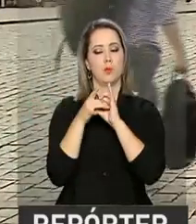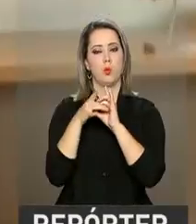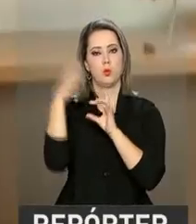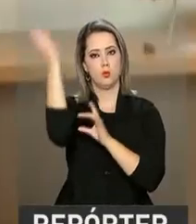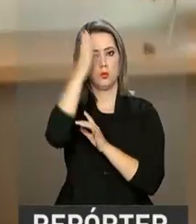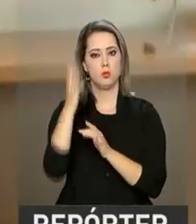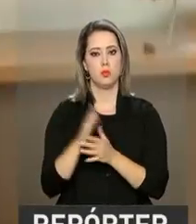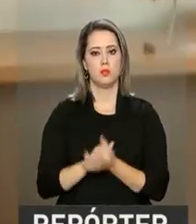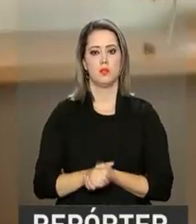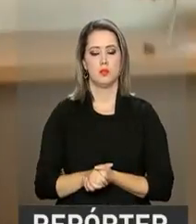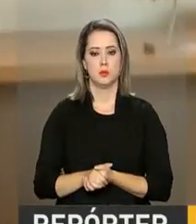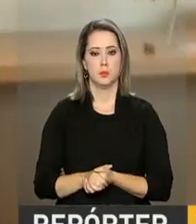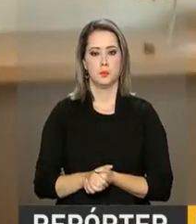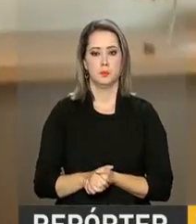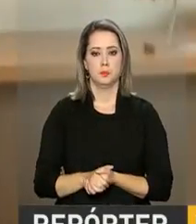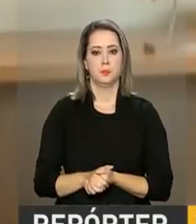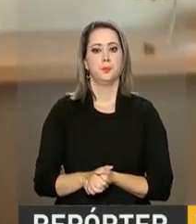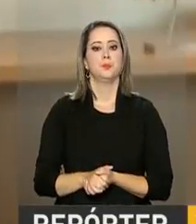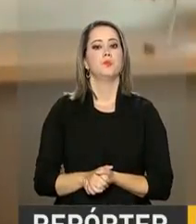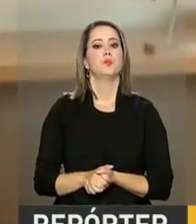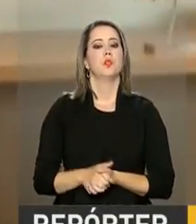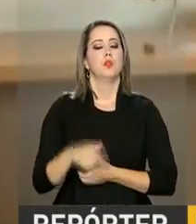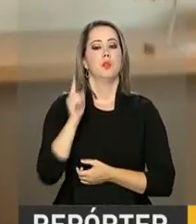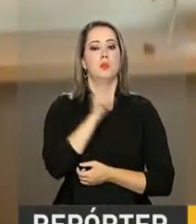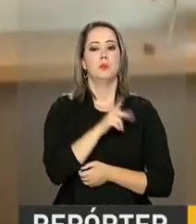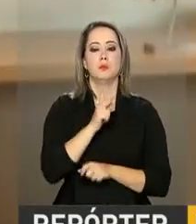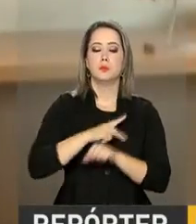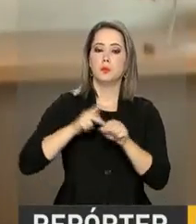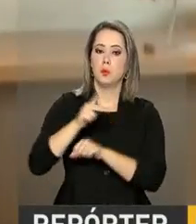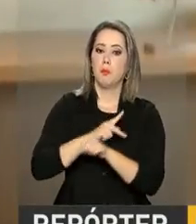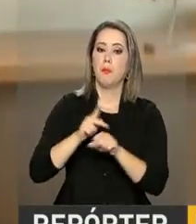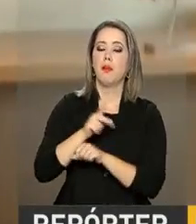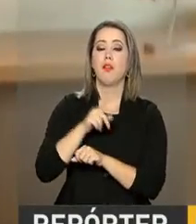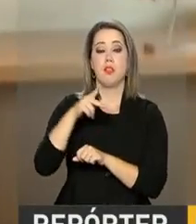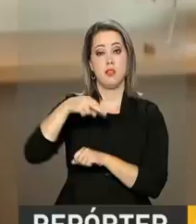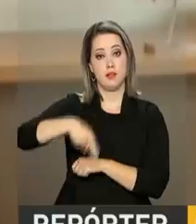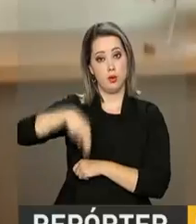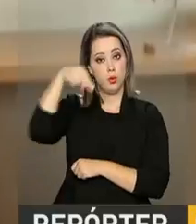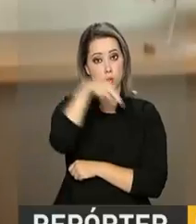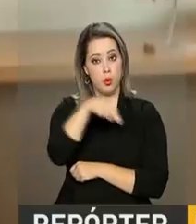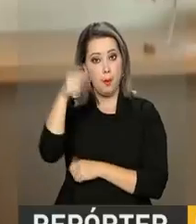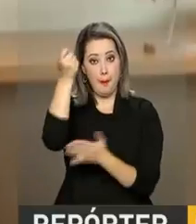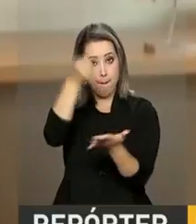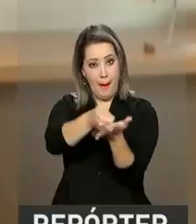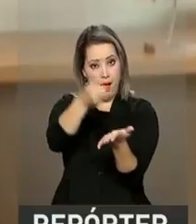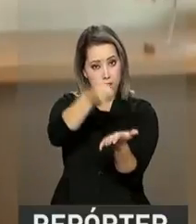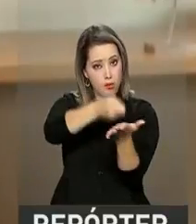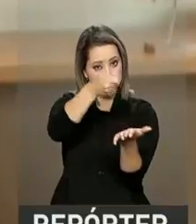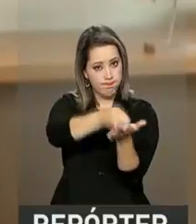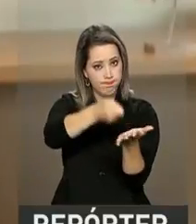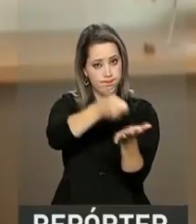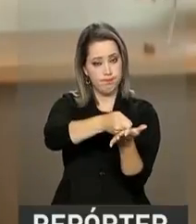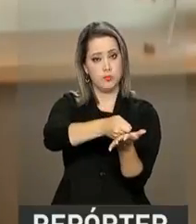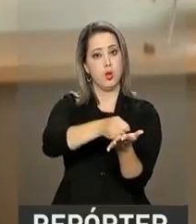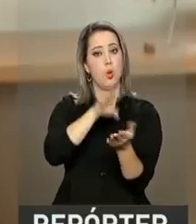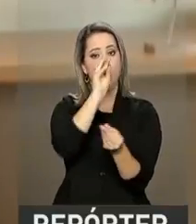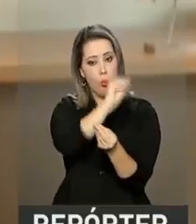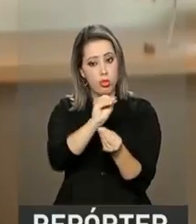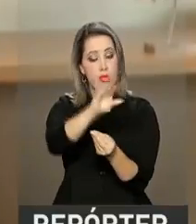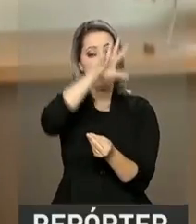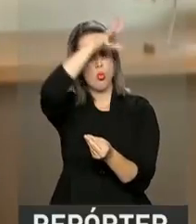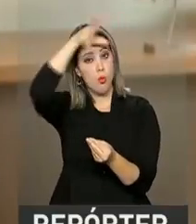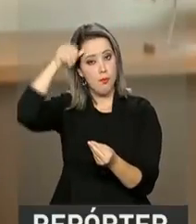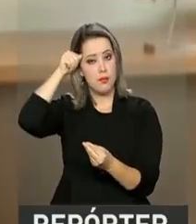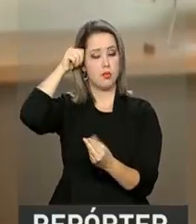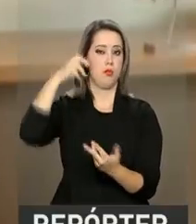a noruega é uma grande financiadora das atividades do fundo amazônico nos